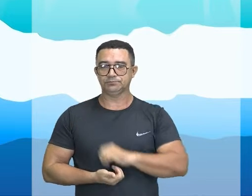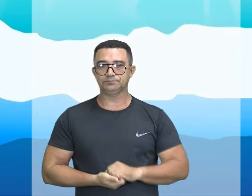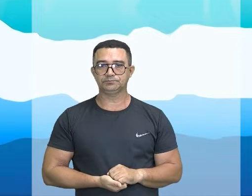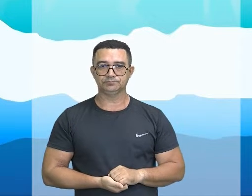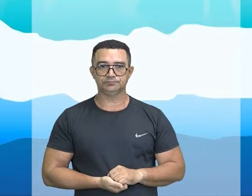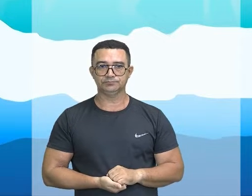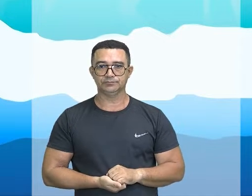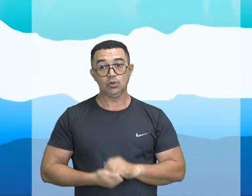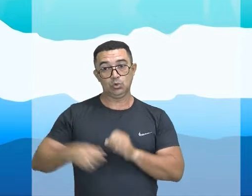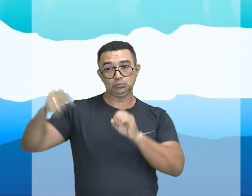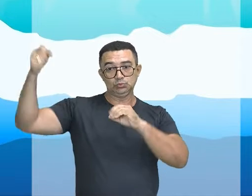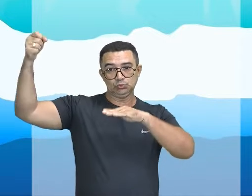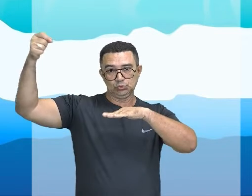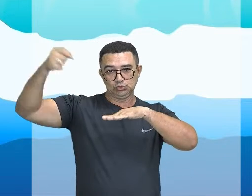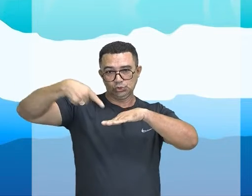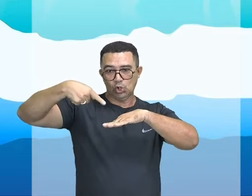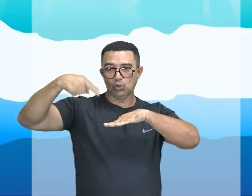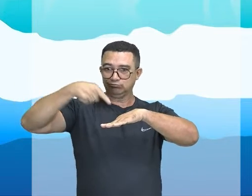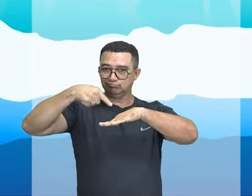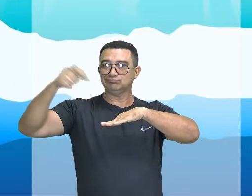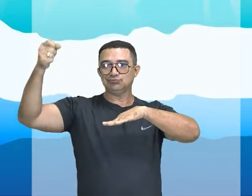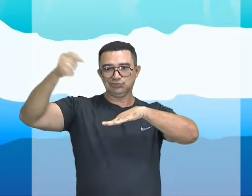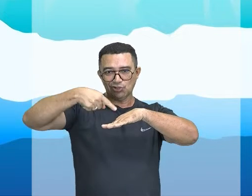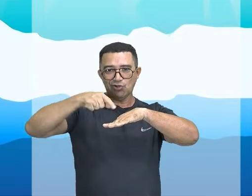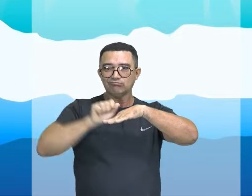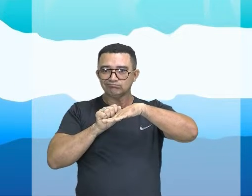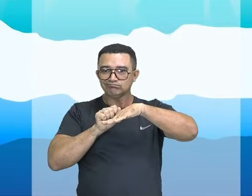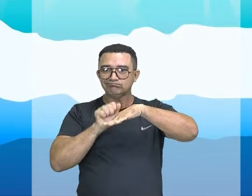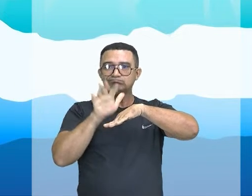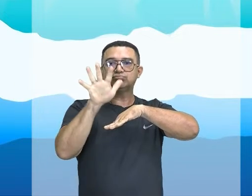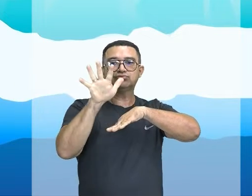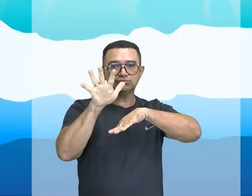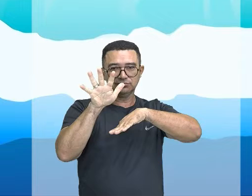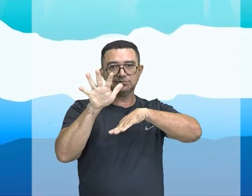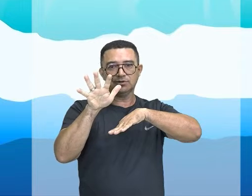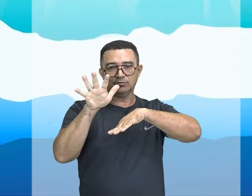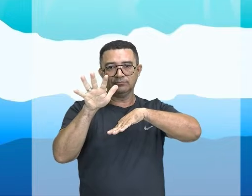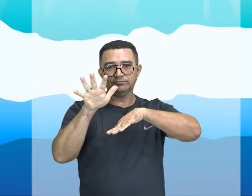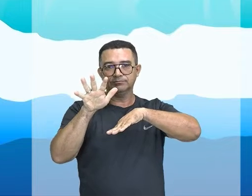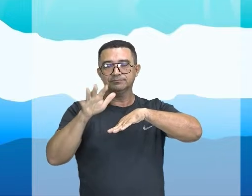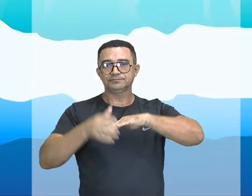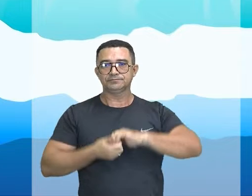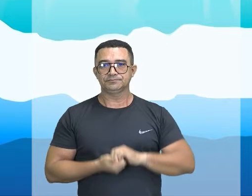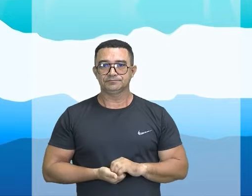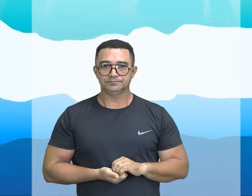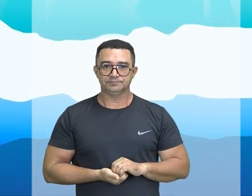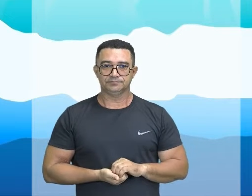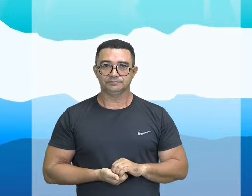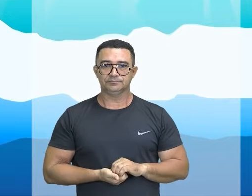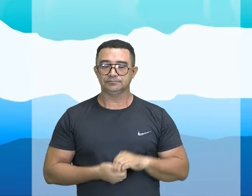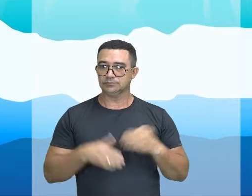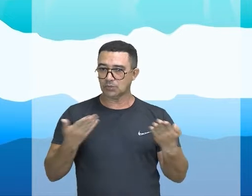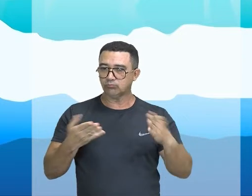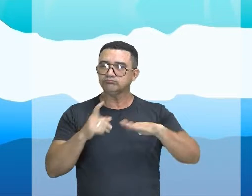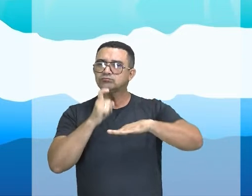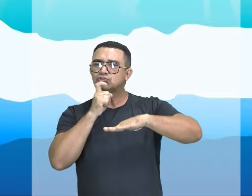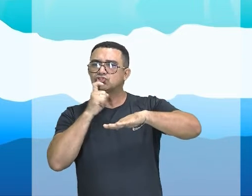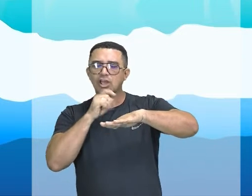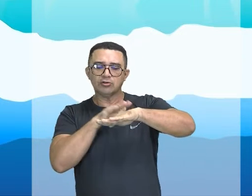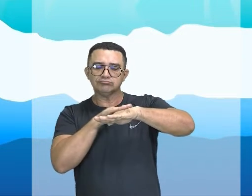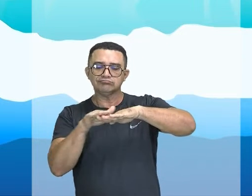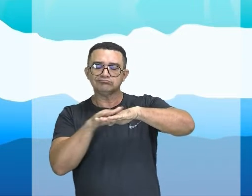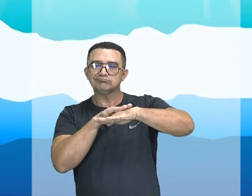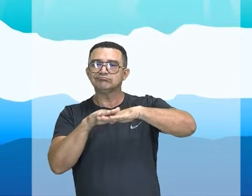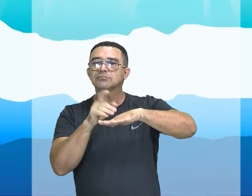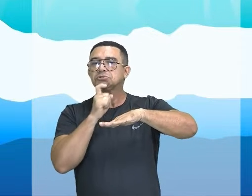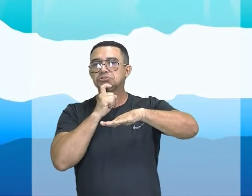temos aí o Sol emitindo as ondas eletromagnéticas em ondas curtas, não é? Esse gelo, como ele está aí,